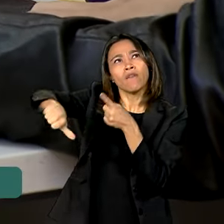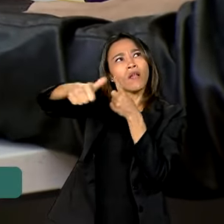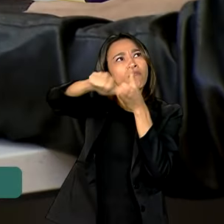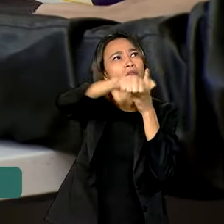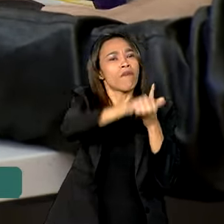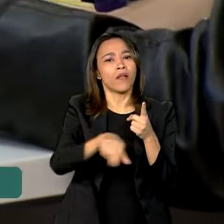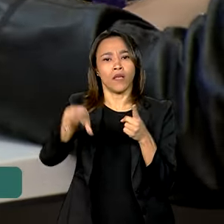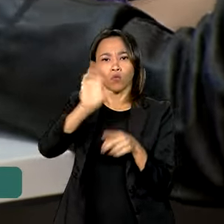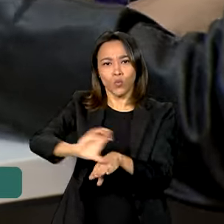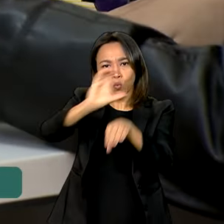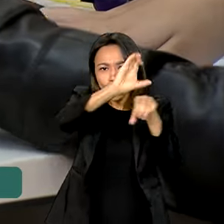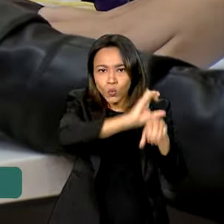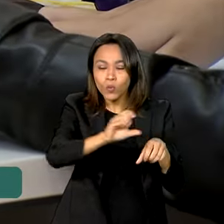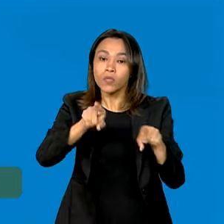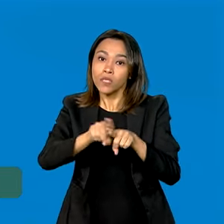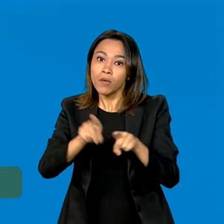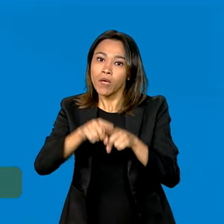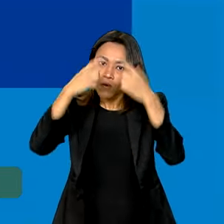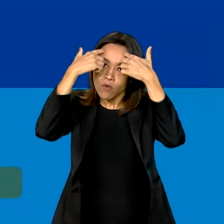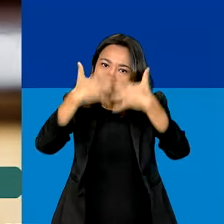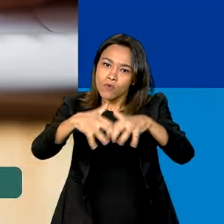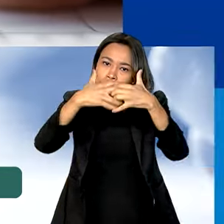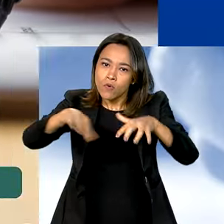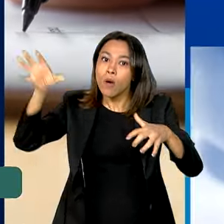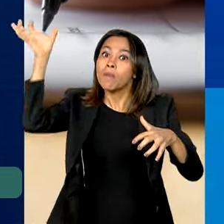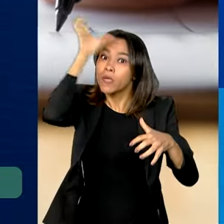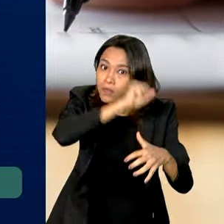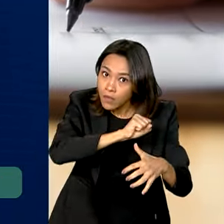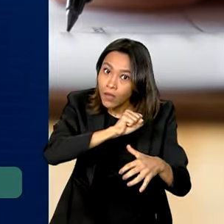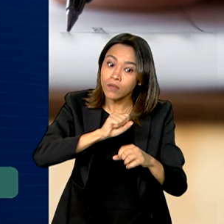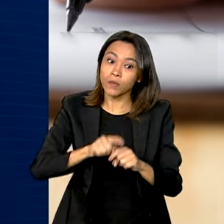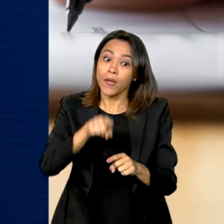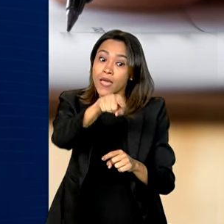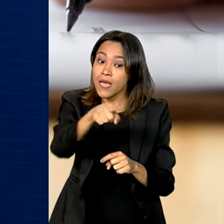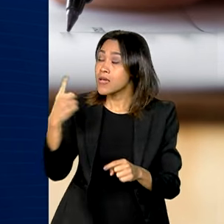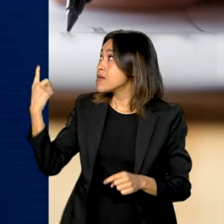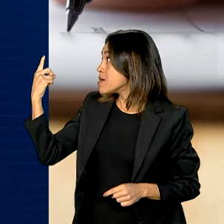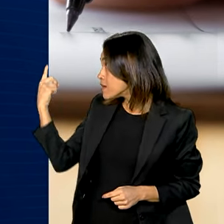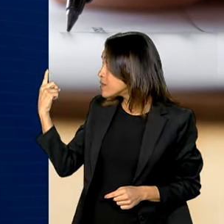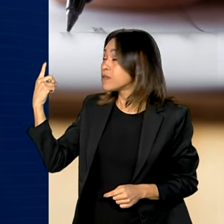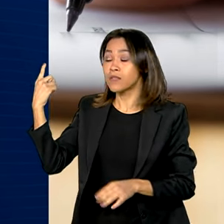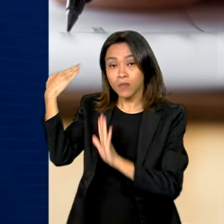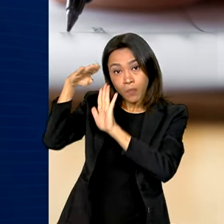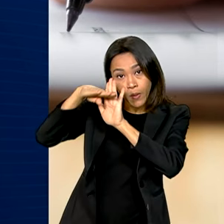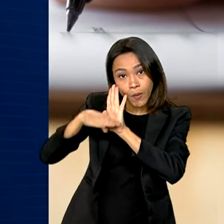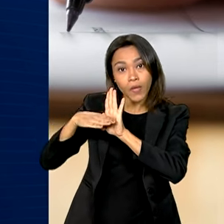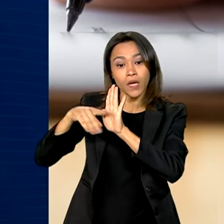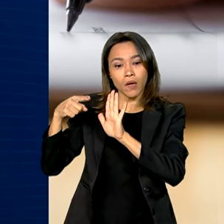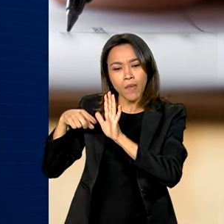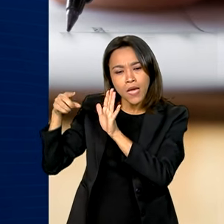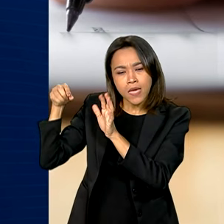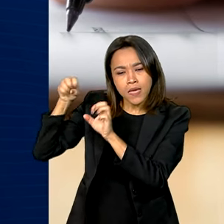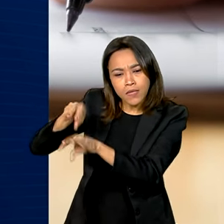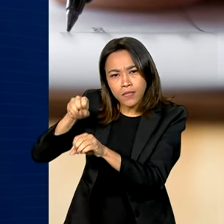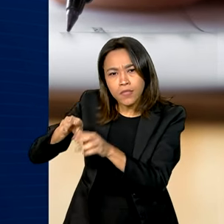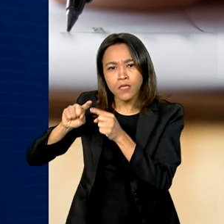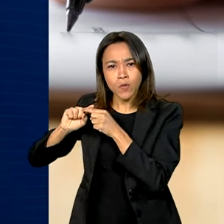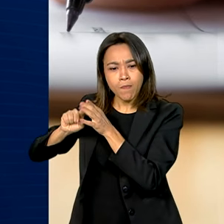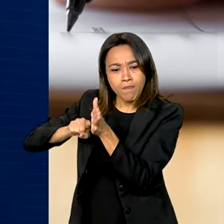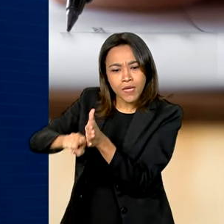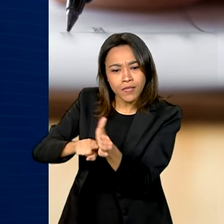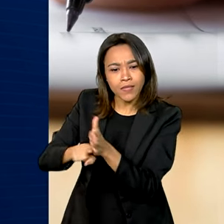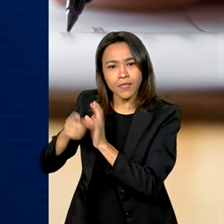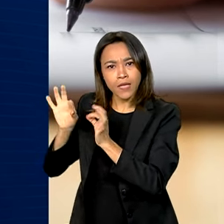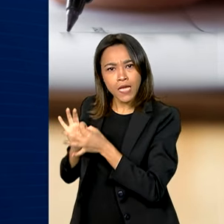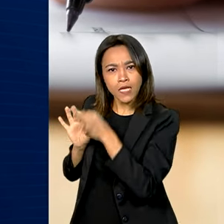e o desempenho dos Estudantes o processo de avaliação leva em consideração ensino pesquisa extensão